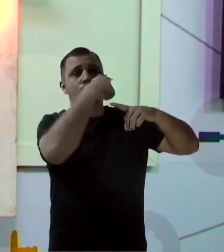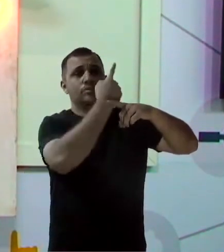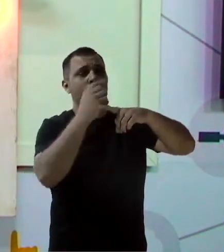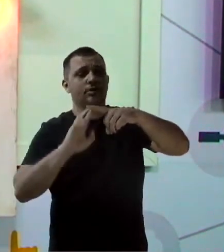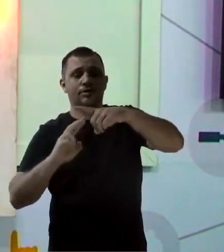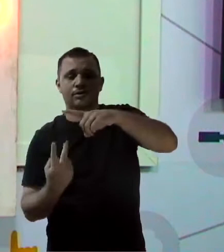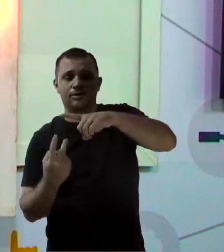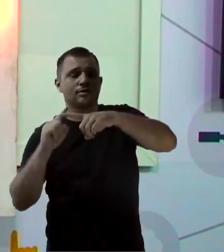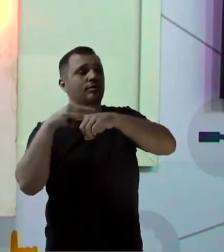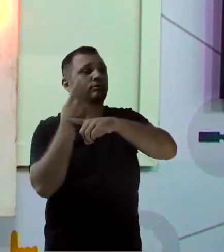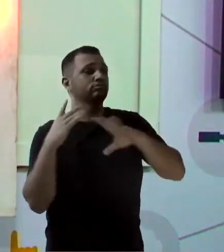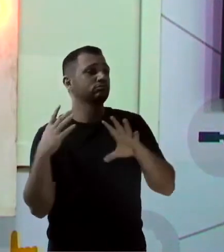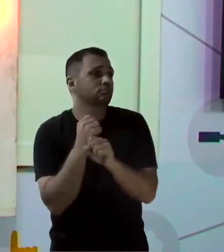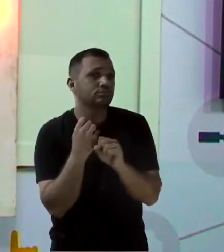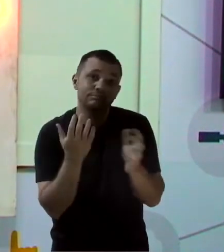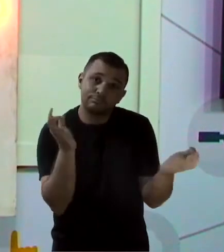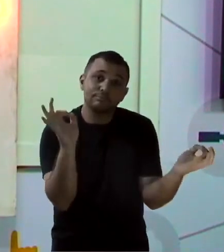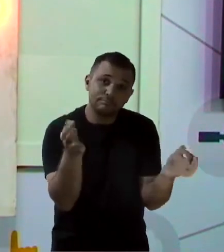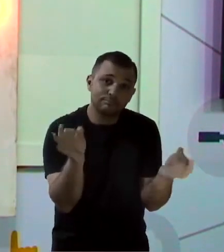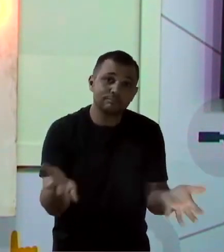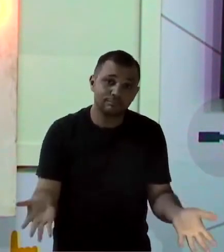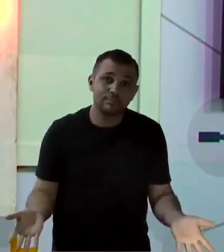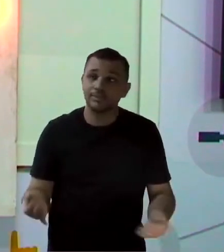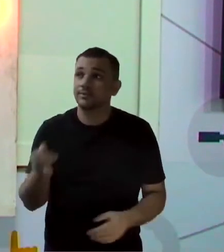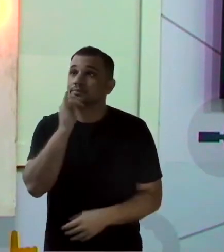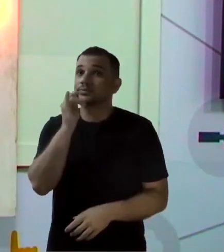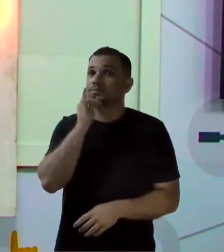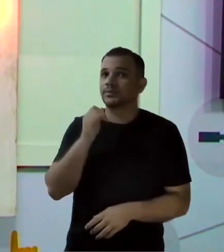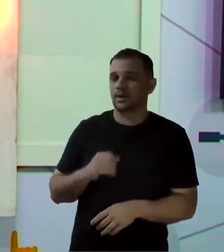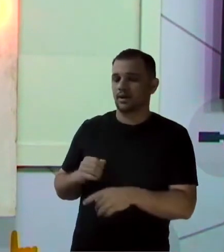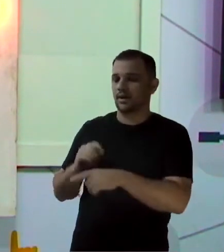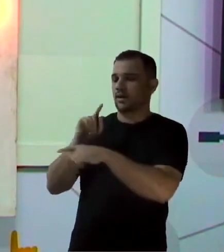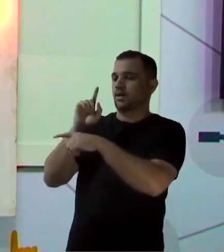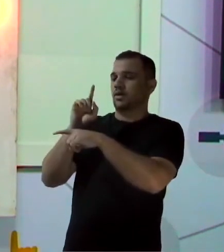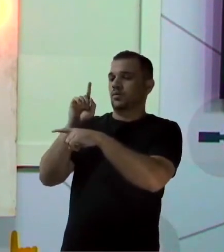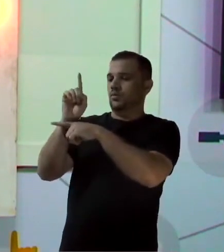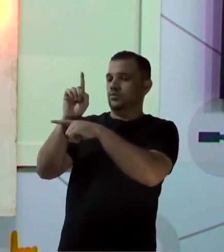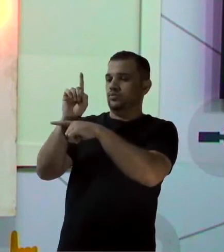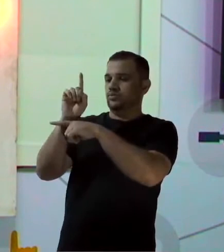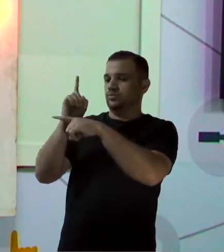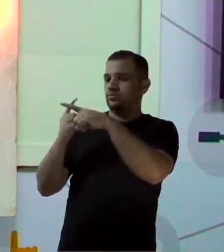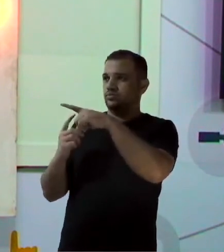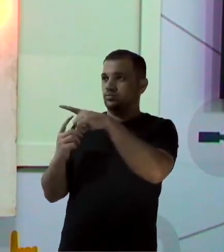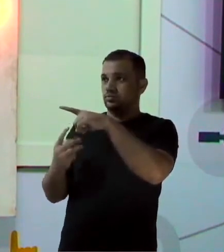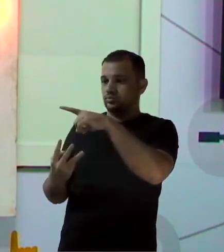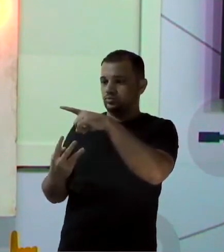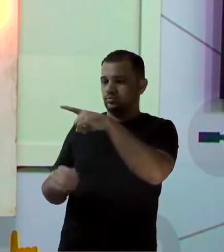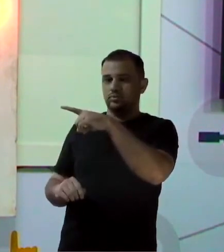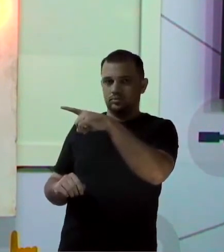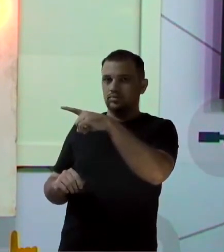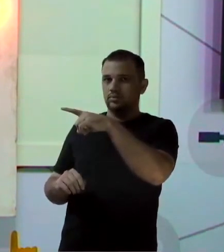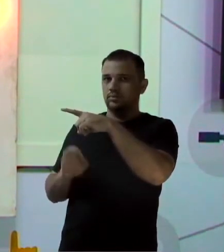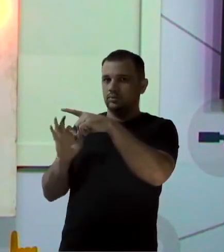R2, quem são as 2 lâmpadas que você vai botar? Eu vou botar 1 sobre 3 lá na fórmula, mais 1 sobre 6.